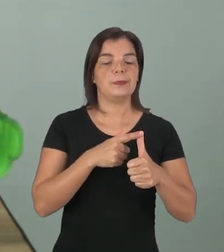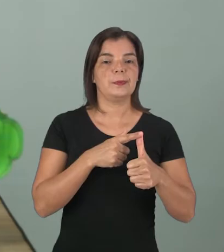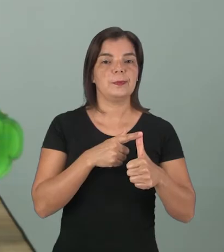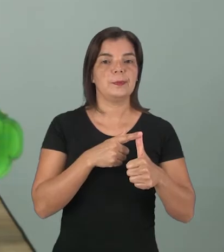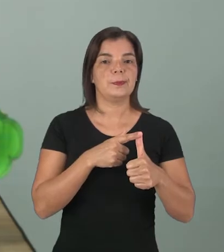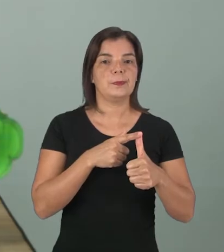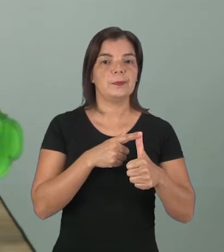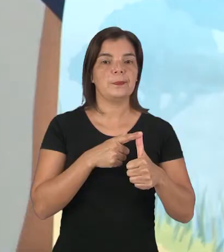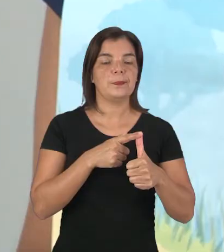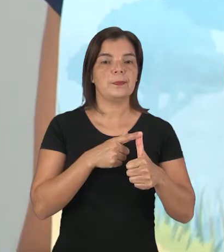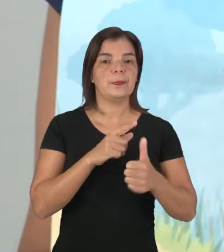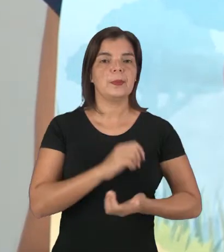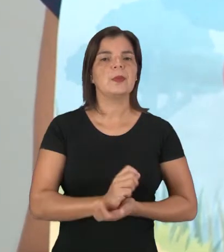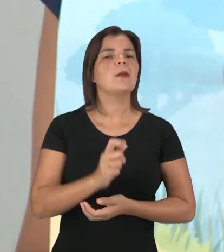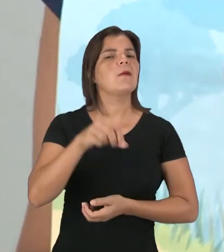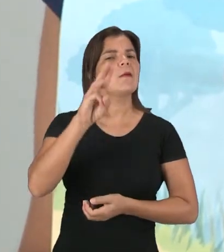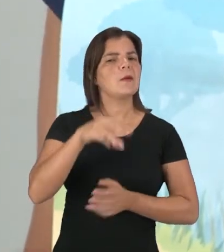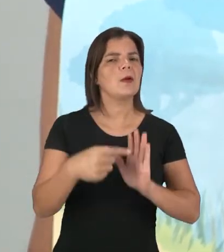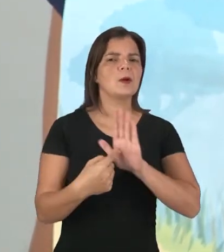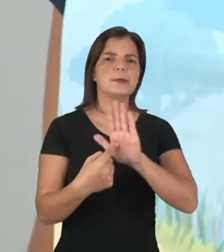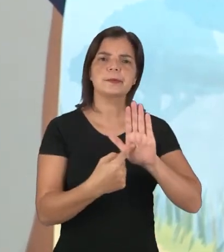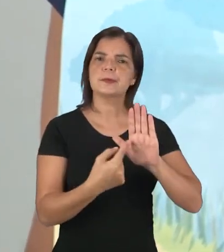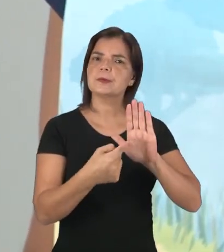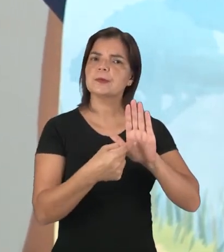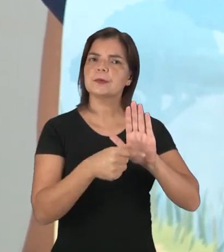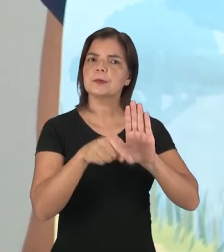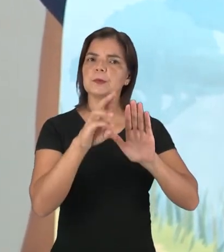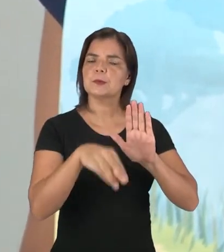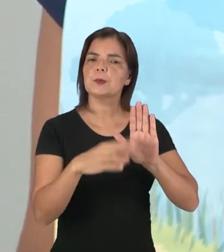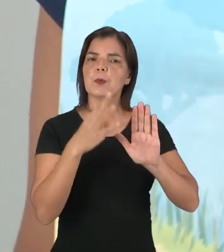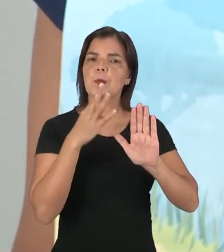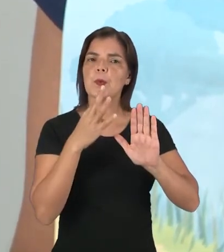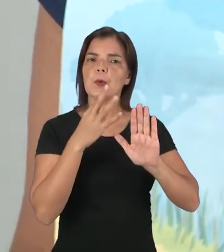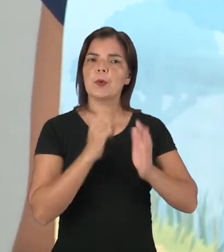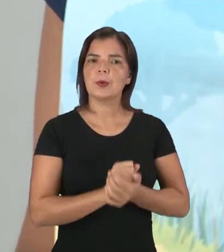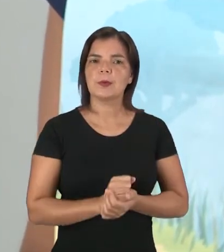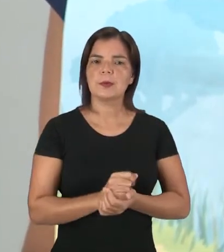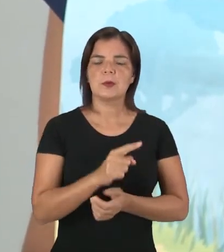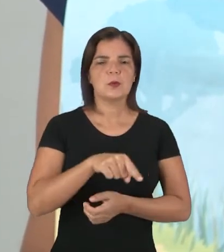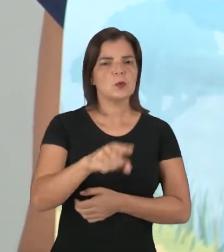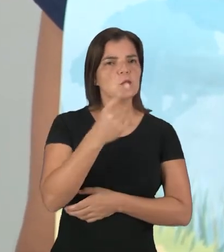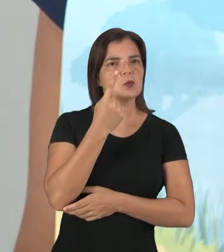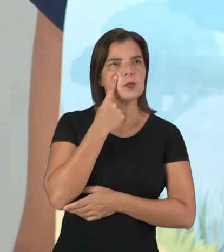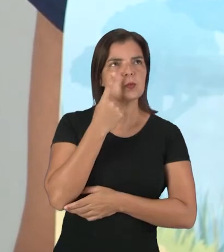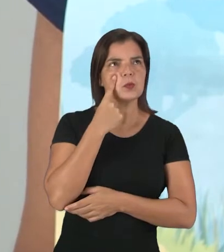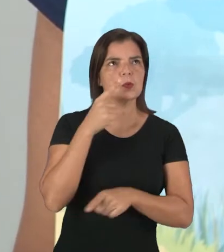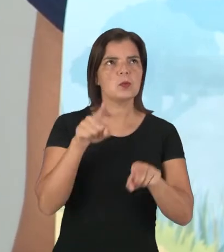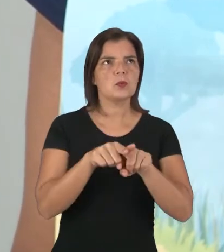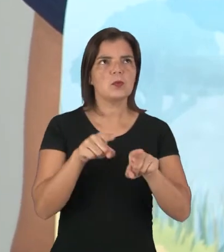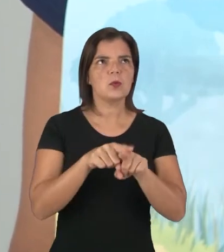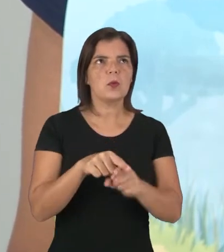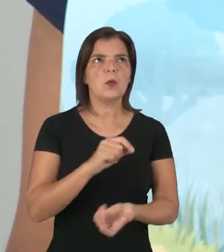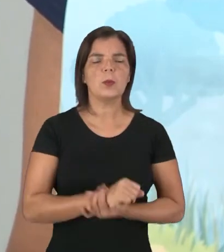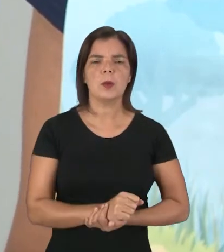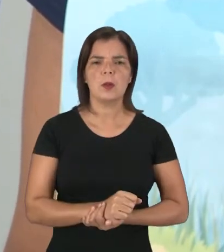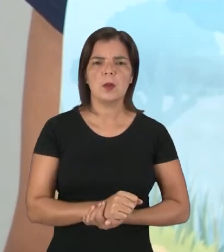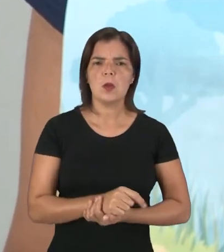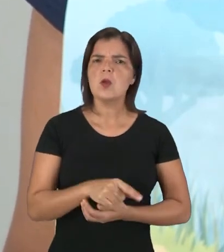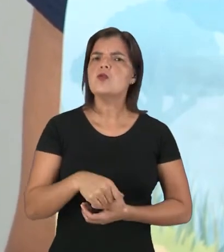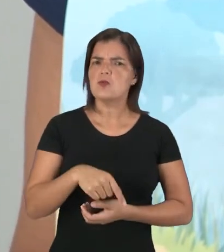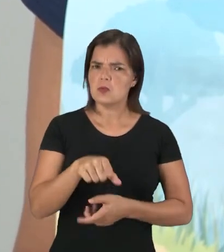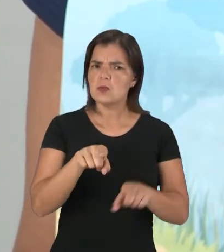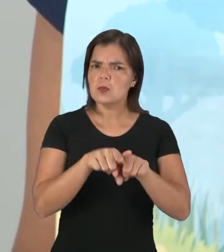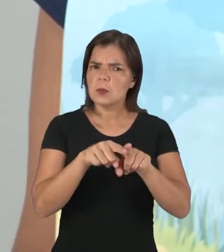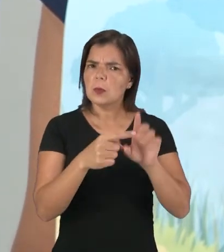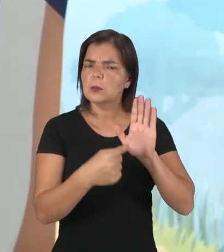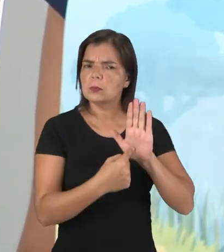vocês. Quem será? Vocês conhecem? Vocês já viram, já ouviram falar sobre esse